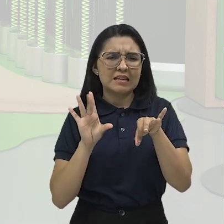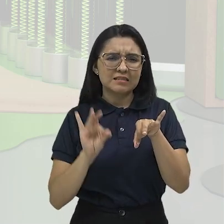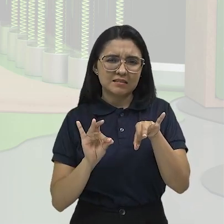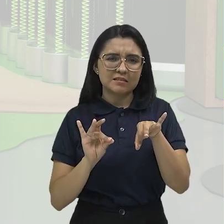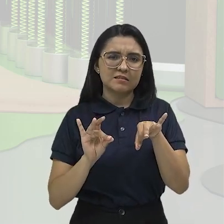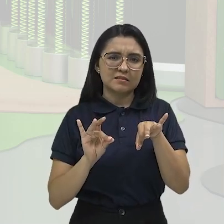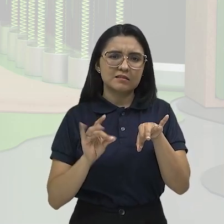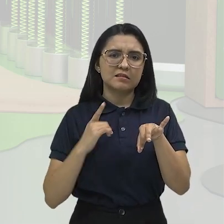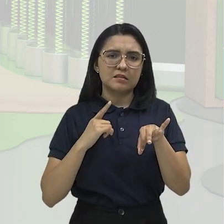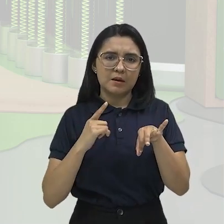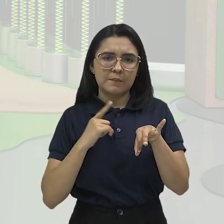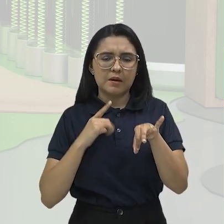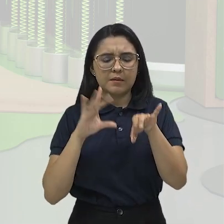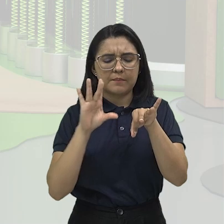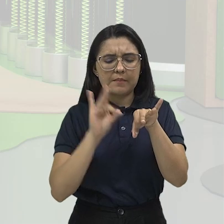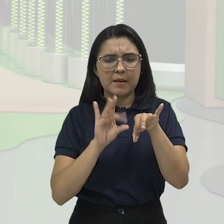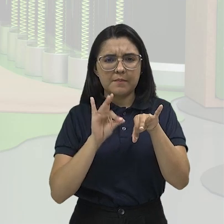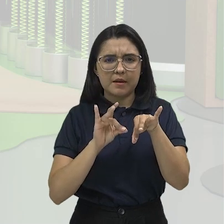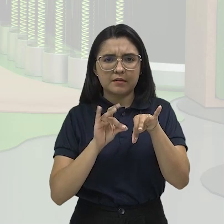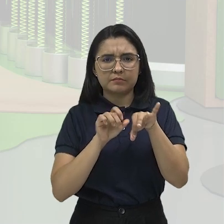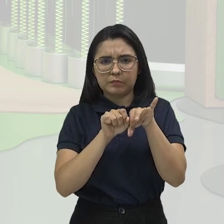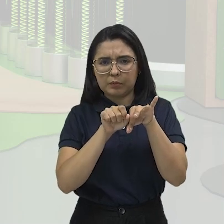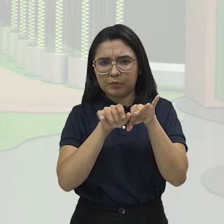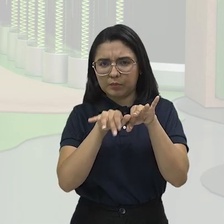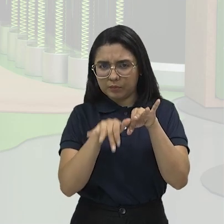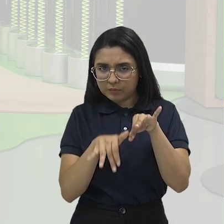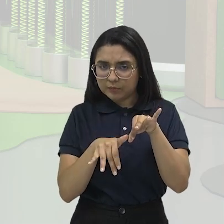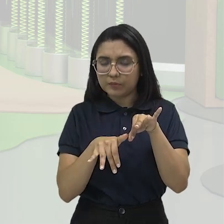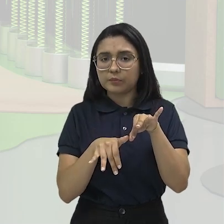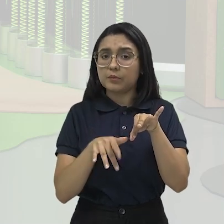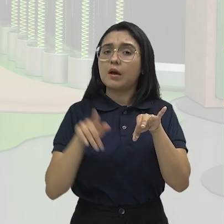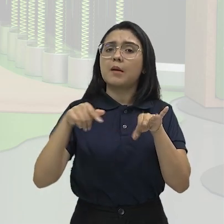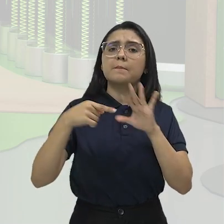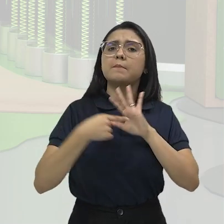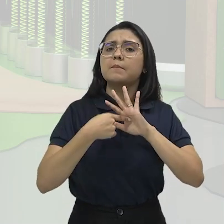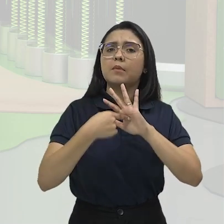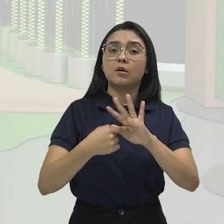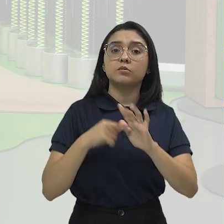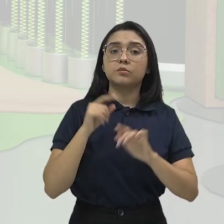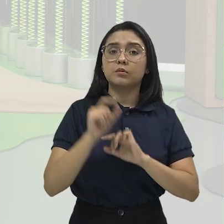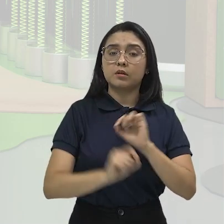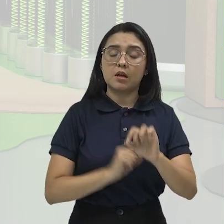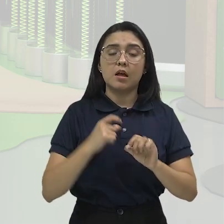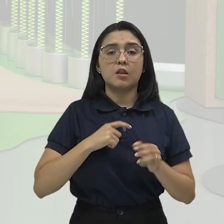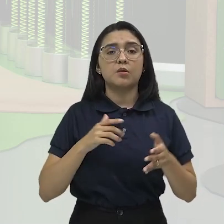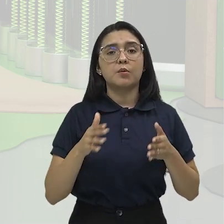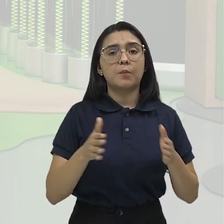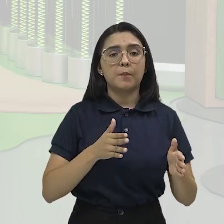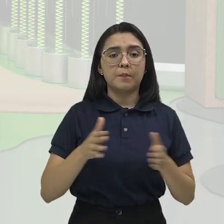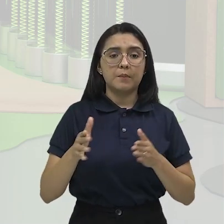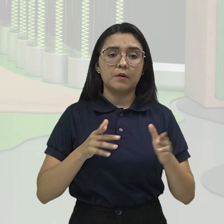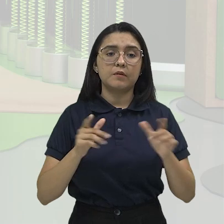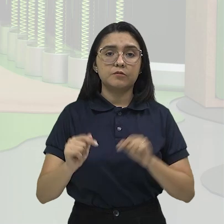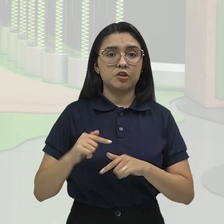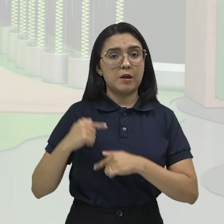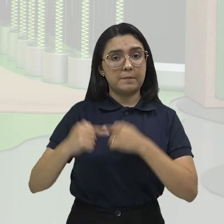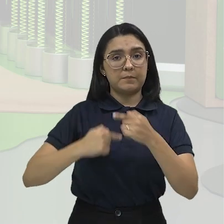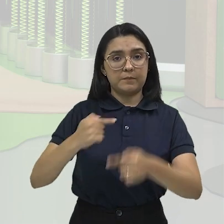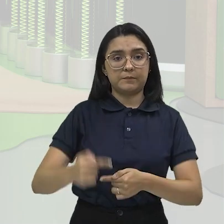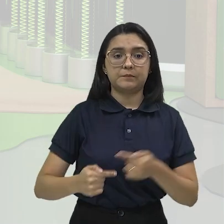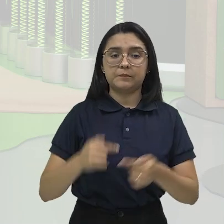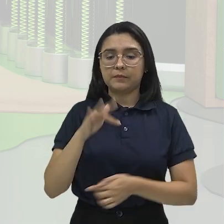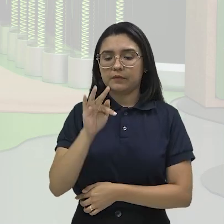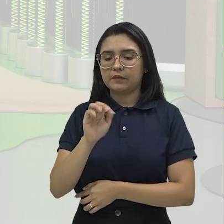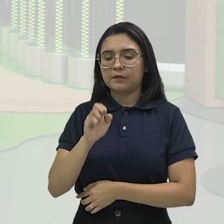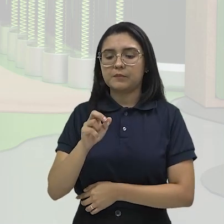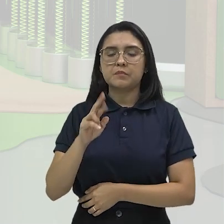um pouquinho mais de espessura, ou seja, estão mais espessos, isso são indicativos que ela está no período reprodutivo, no período